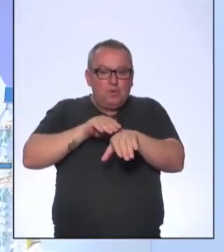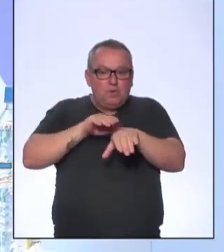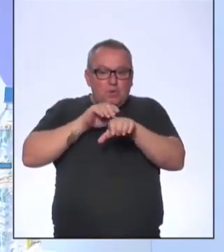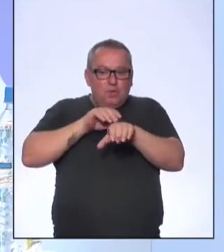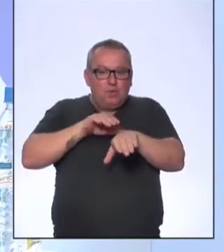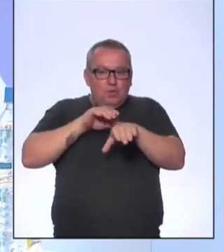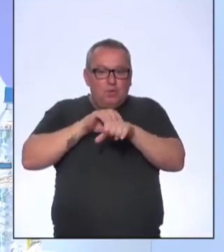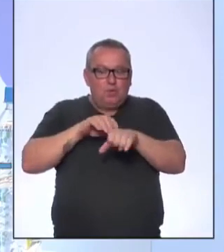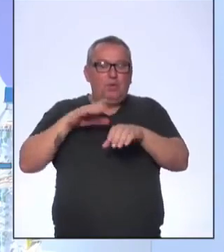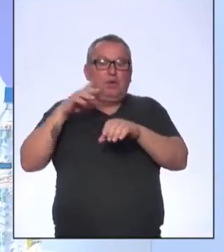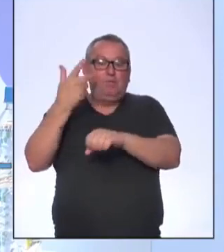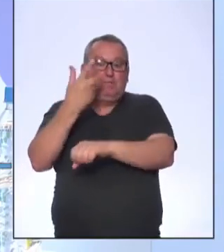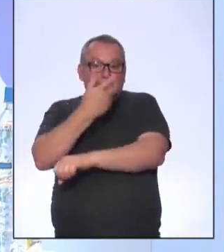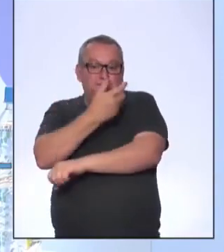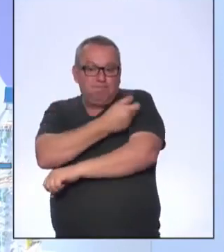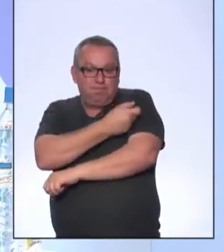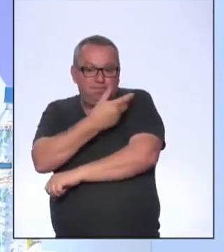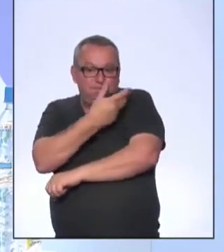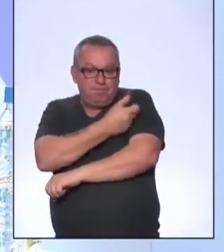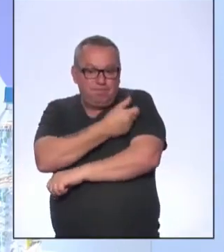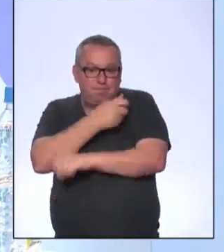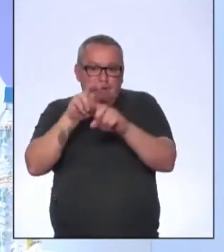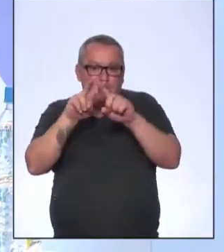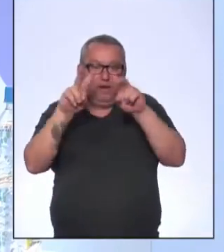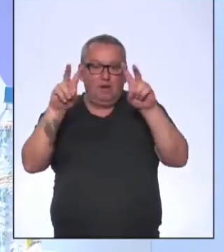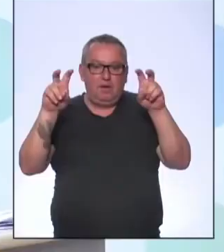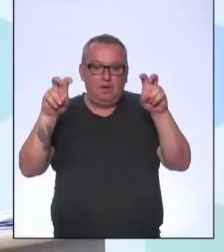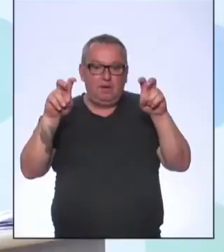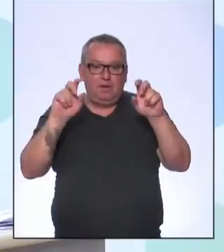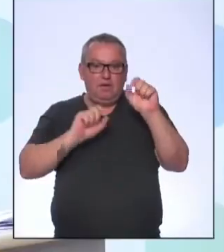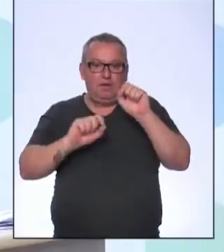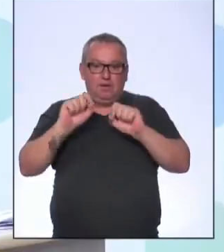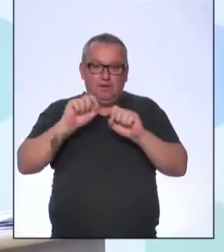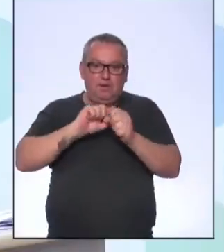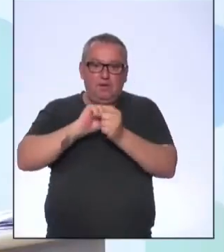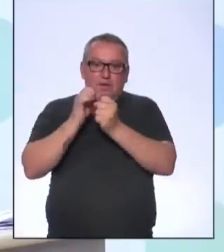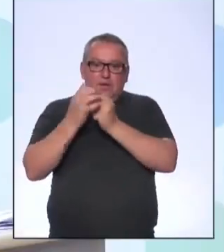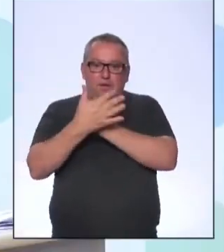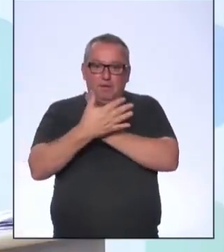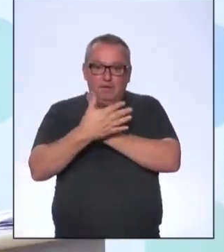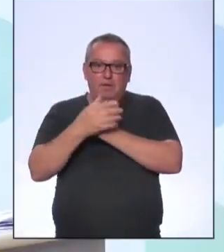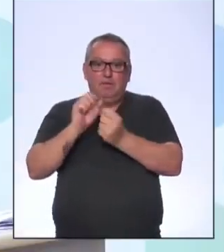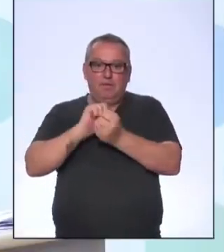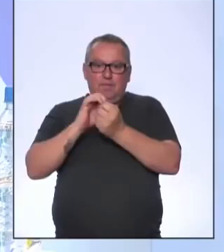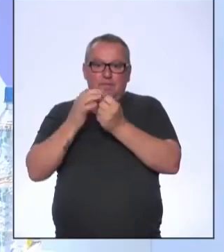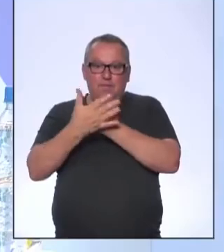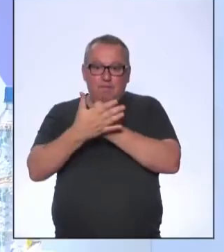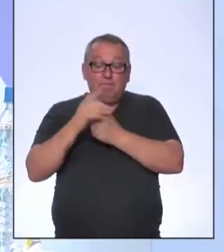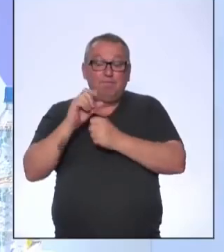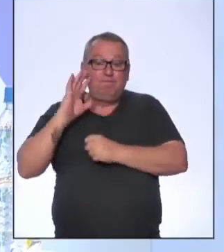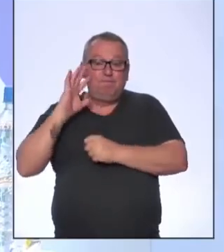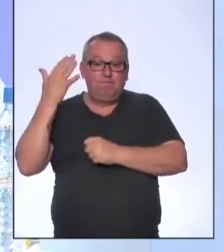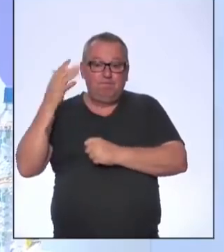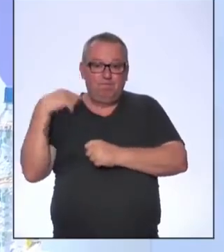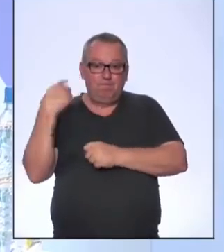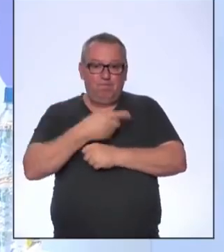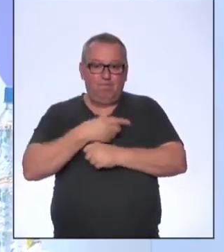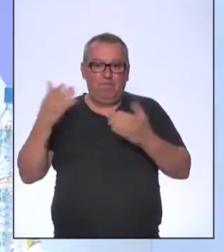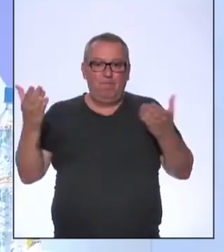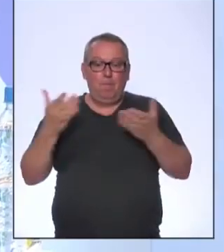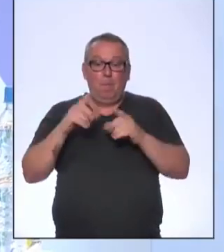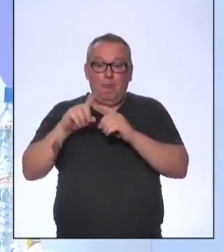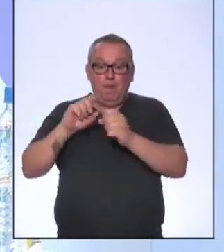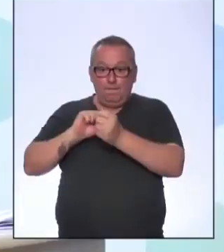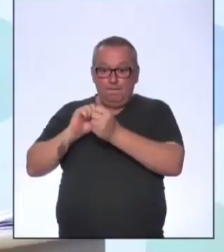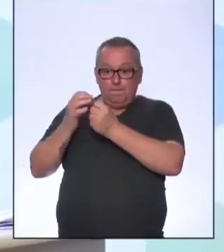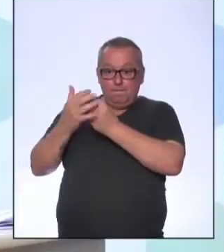a vacina. Então, o tema realmente pensar porque, assim, é o coronavírus. O coronavírus. Que está acontecendo conosco agora. Mas o coronavírus